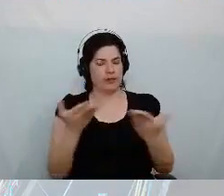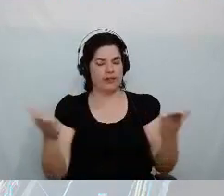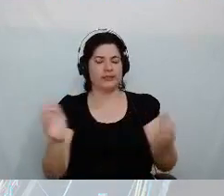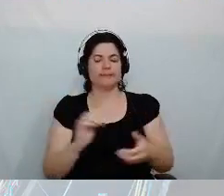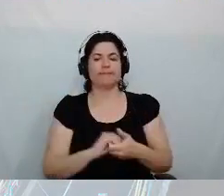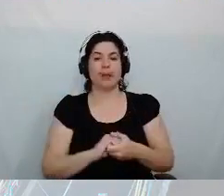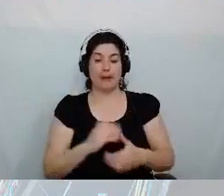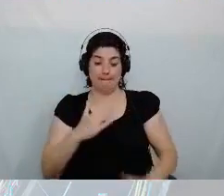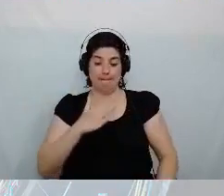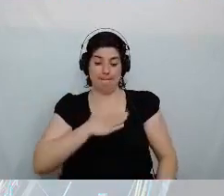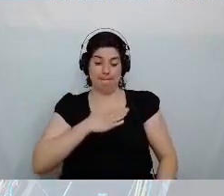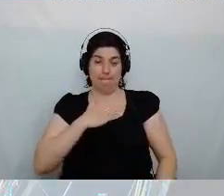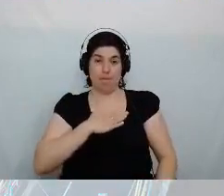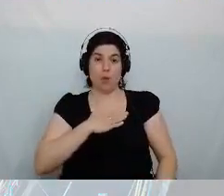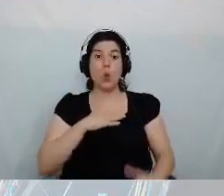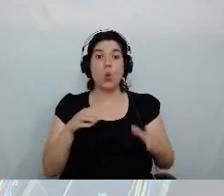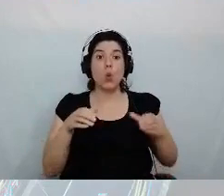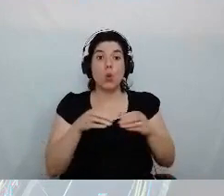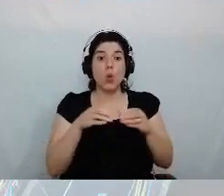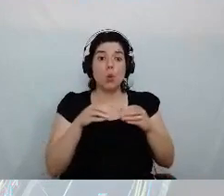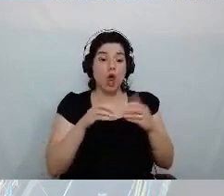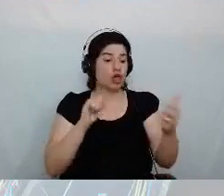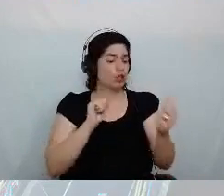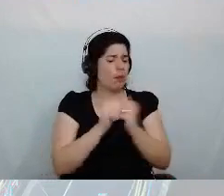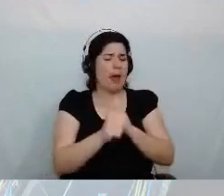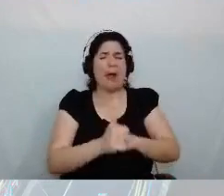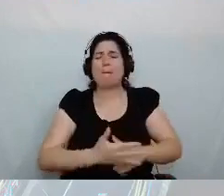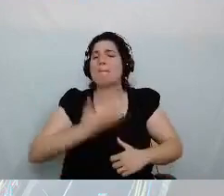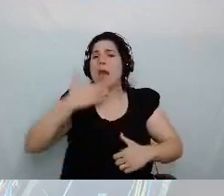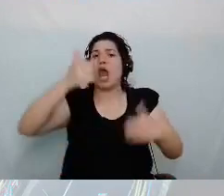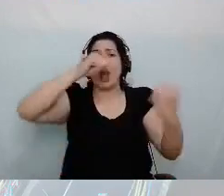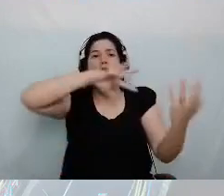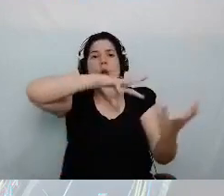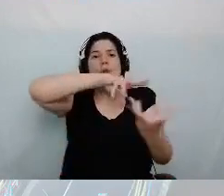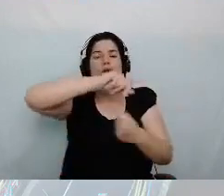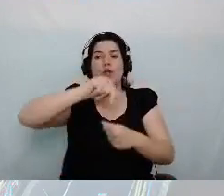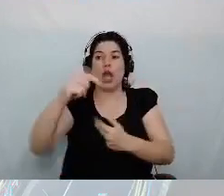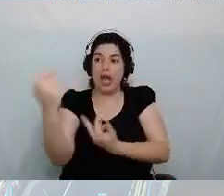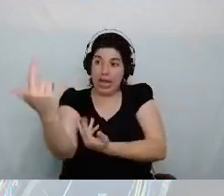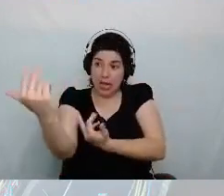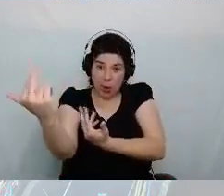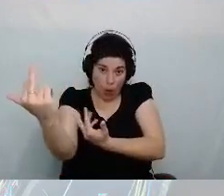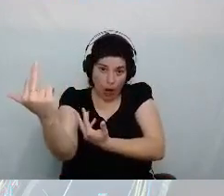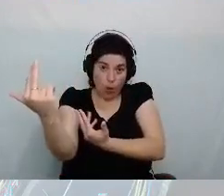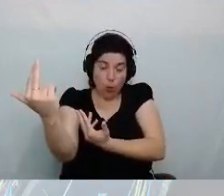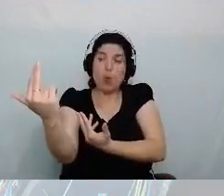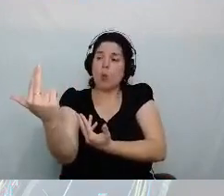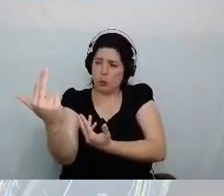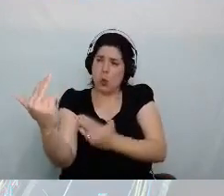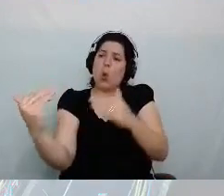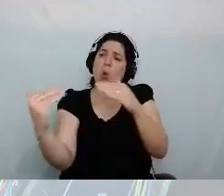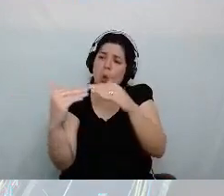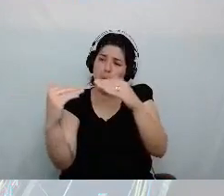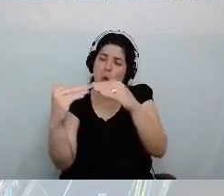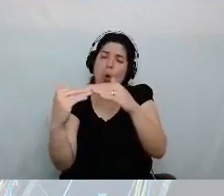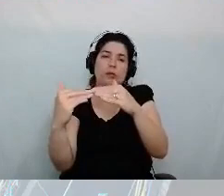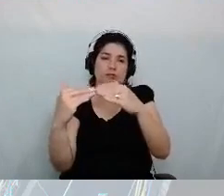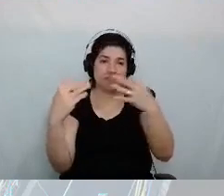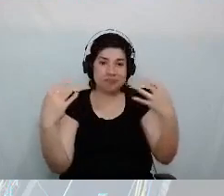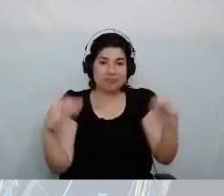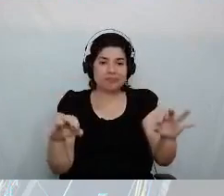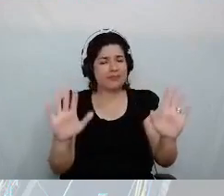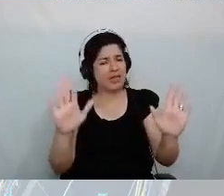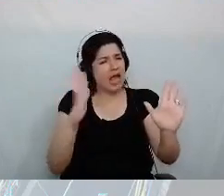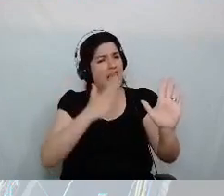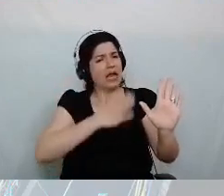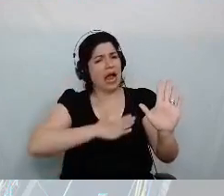meu time é o melhor time do mundo, quem torce para o mesmo time que eu vai concordar, certo? A Cris, calma, fica